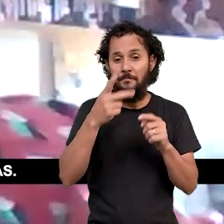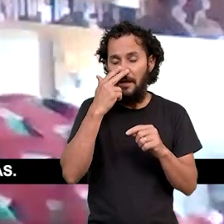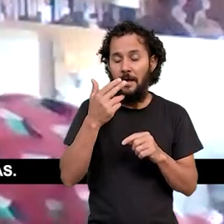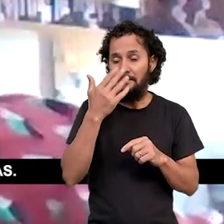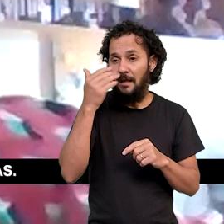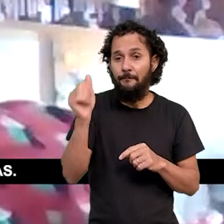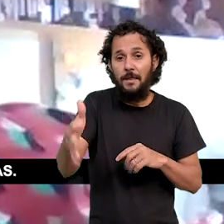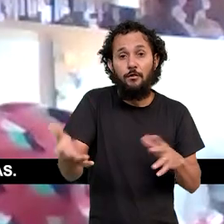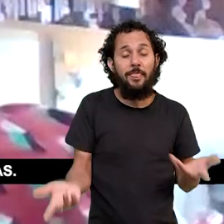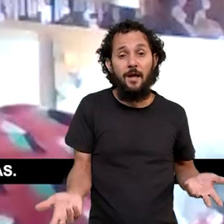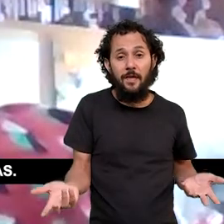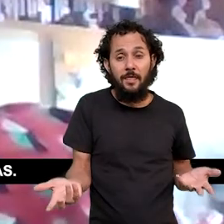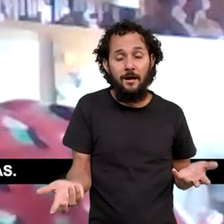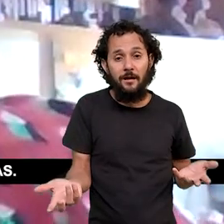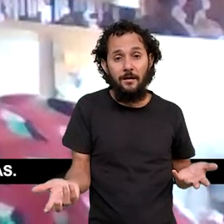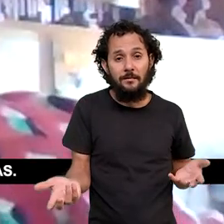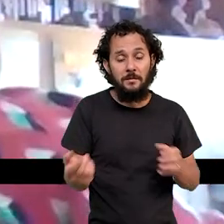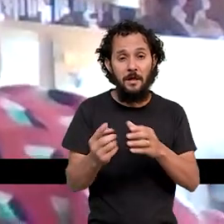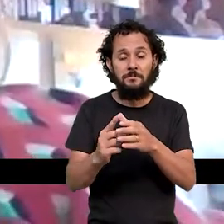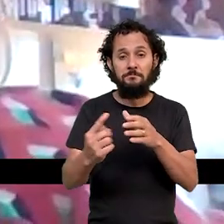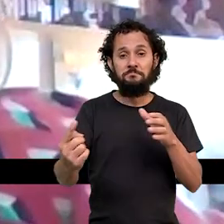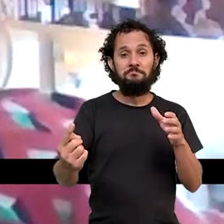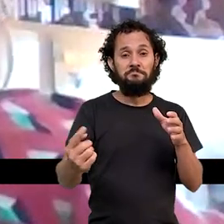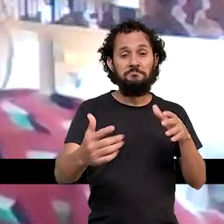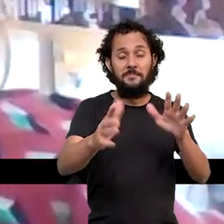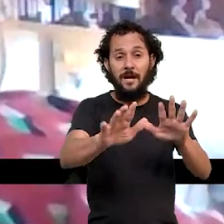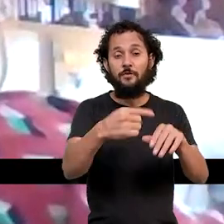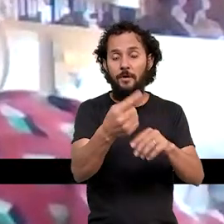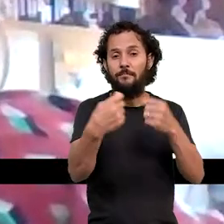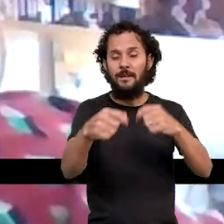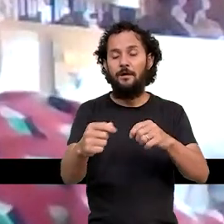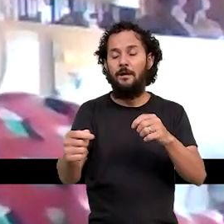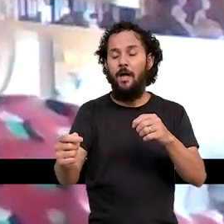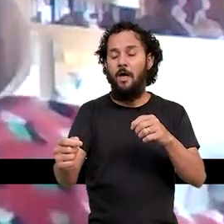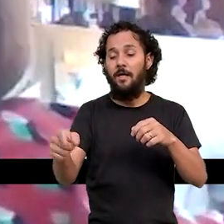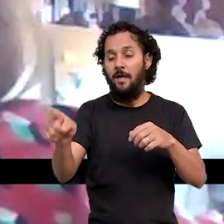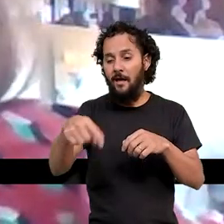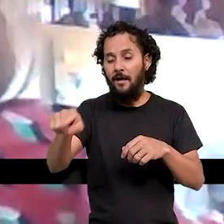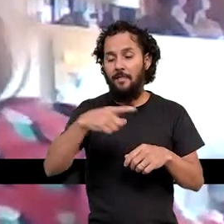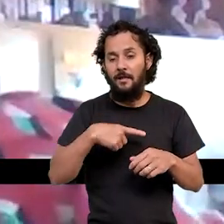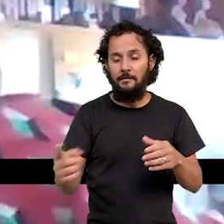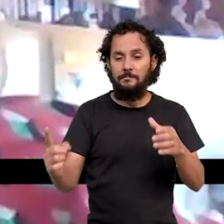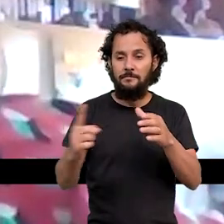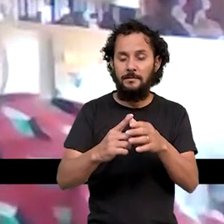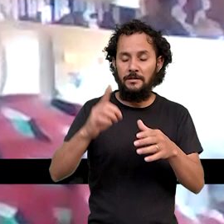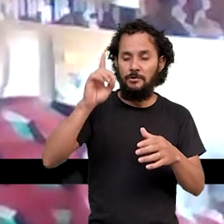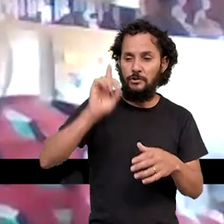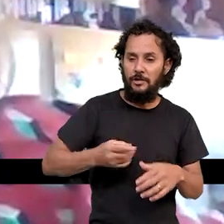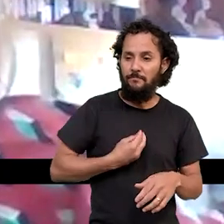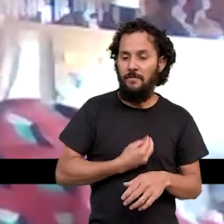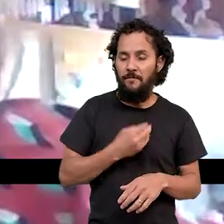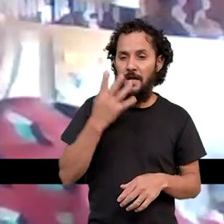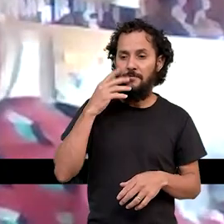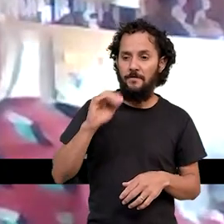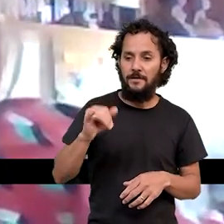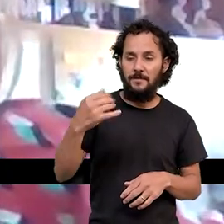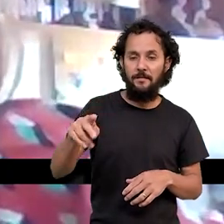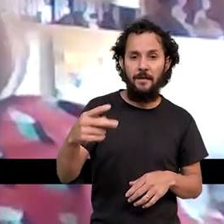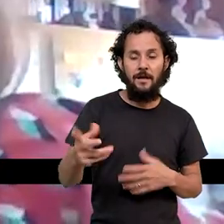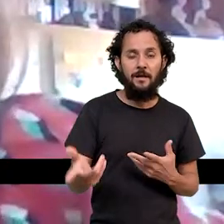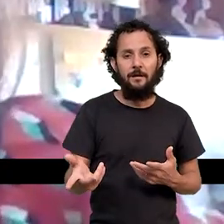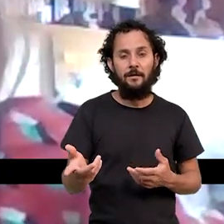estão ali abandonadas. Então, nós precisamos fazer com que elas tenham direito a viver uma